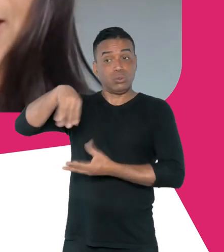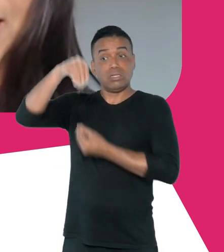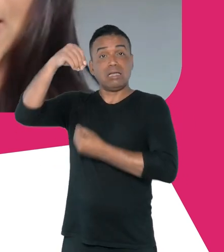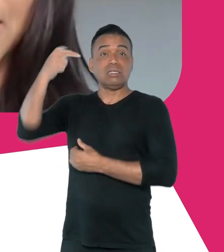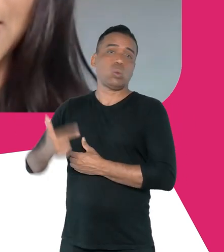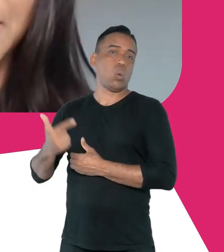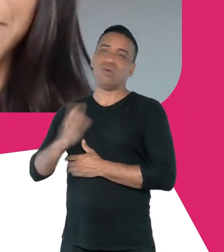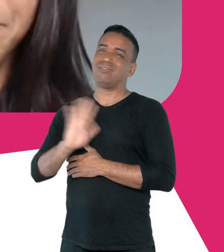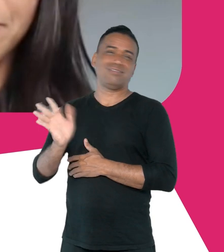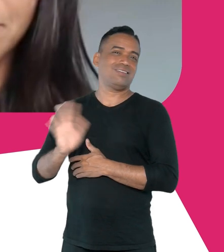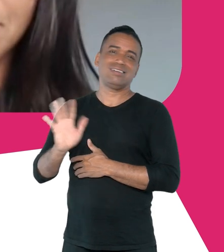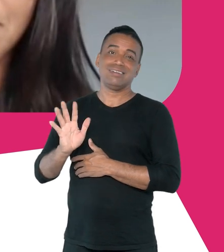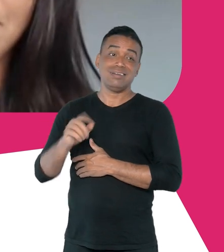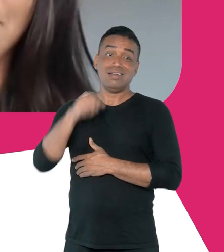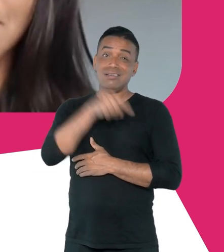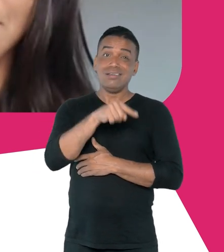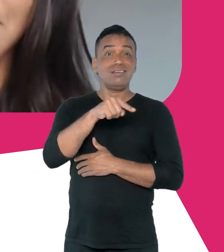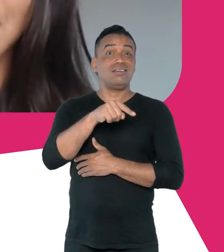né? E